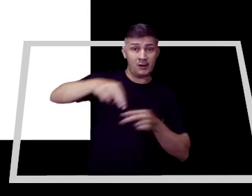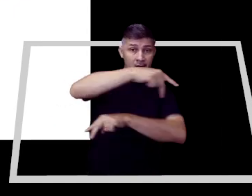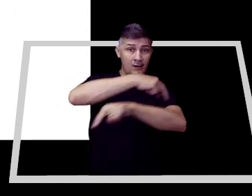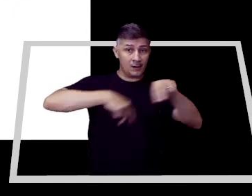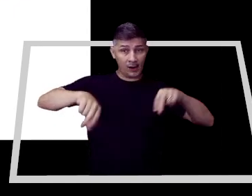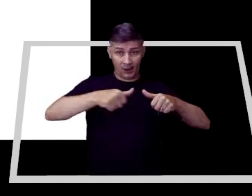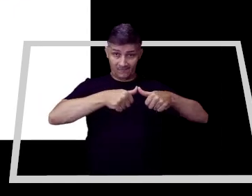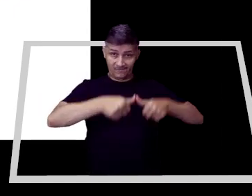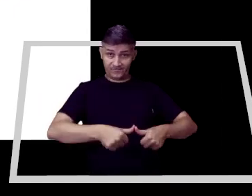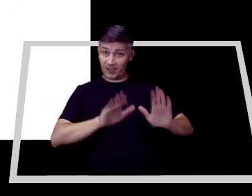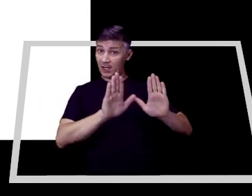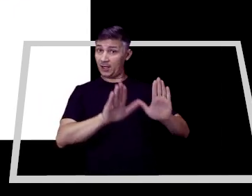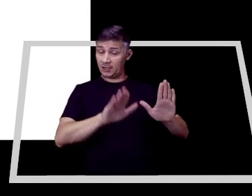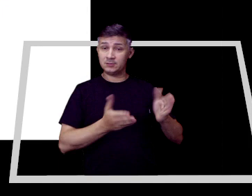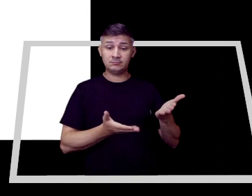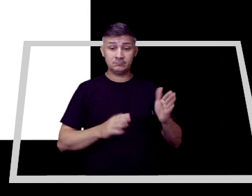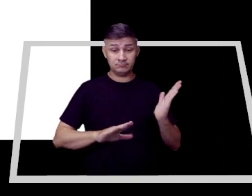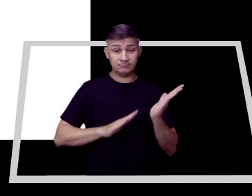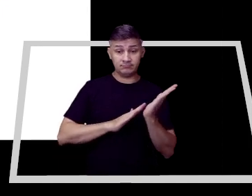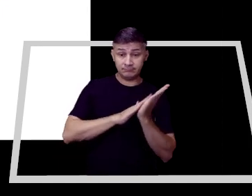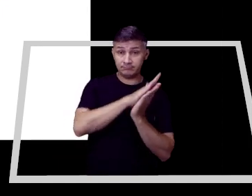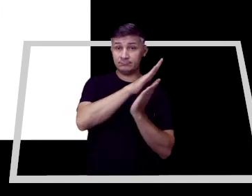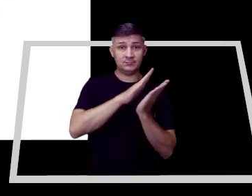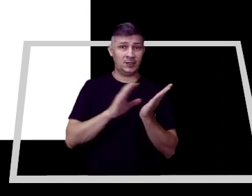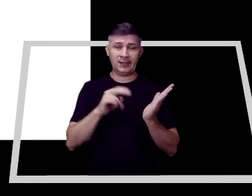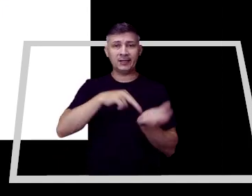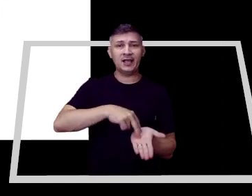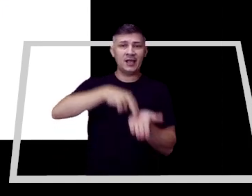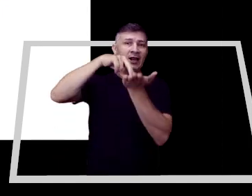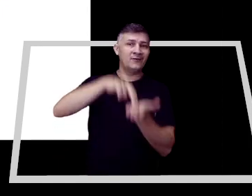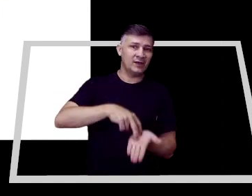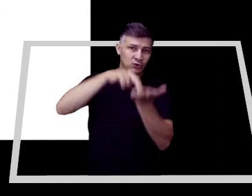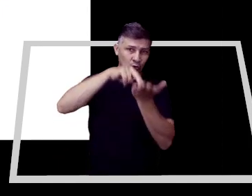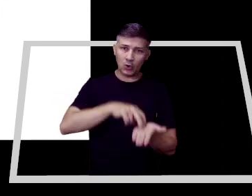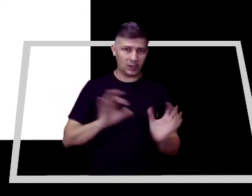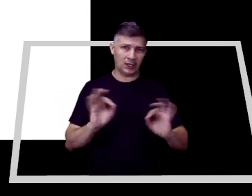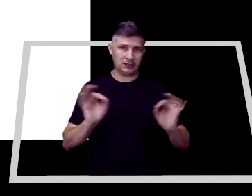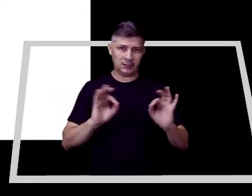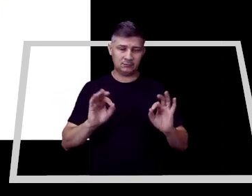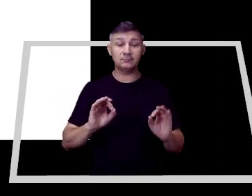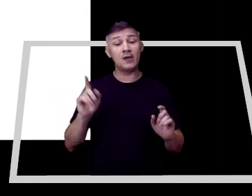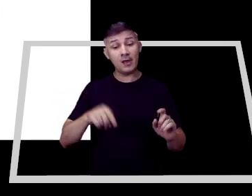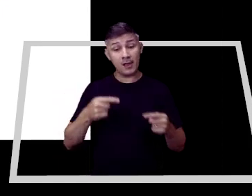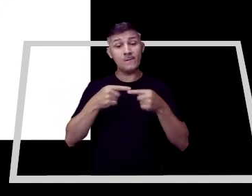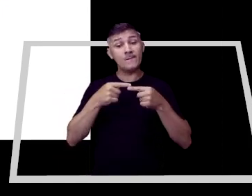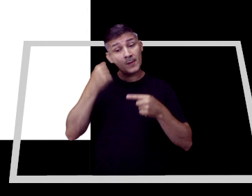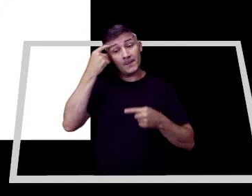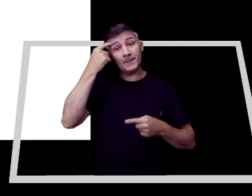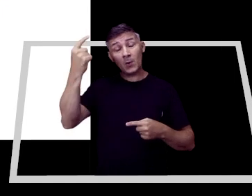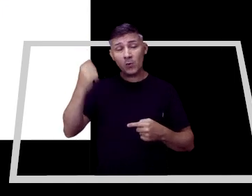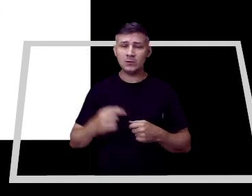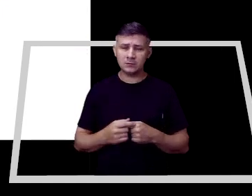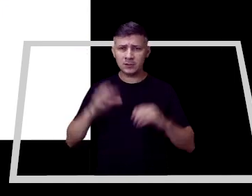de circulação fixos, sem elevador, como eu disse. Então, essa